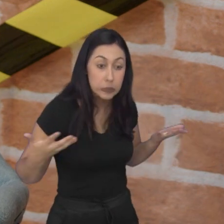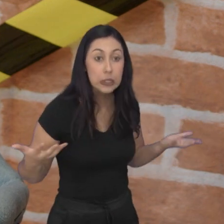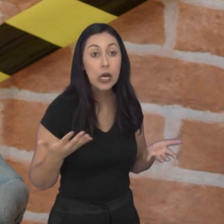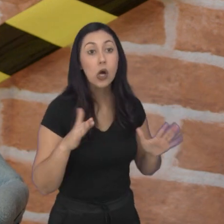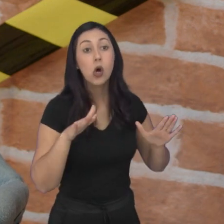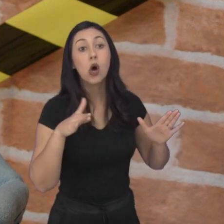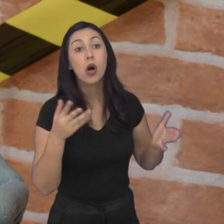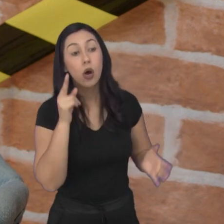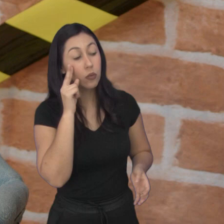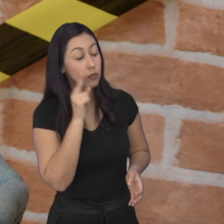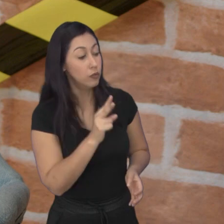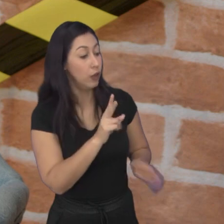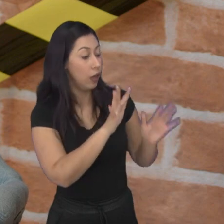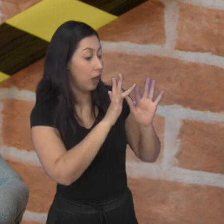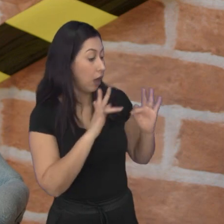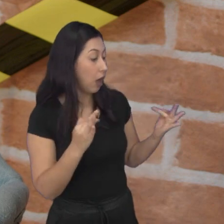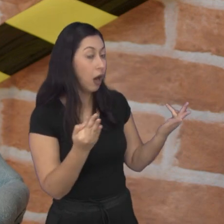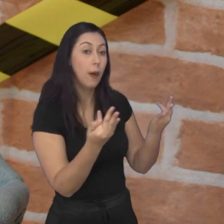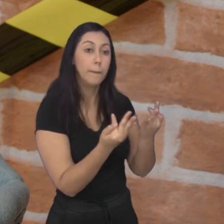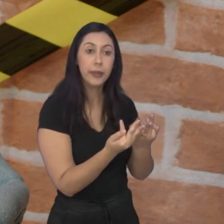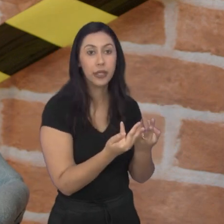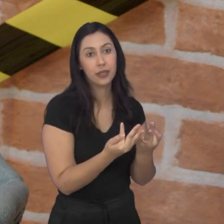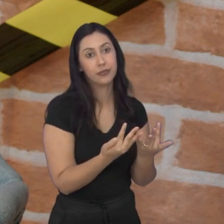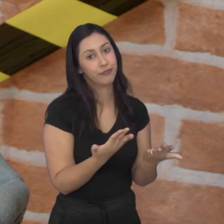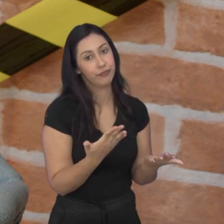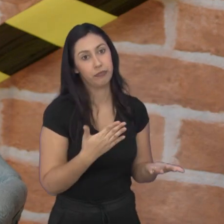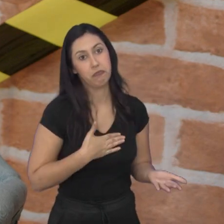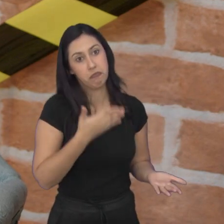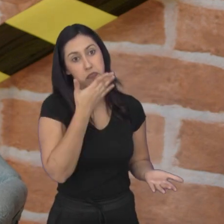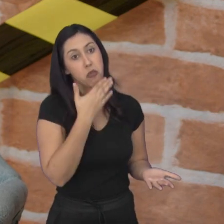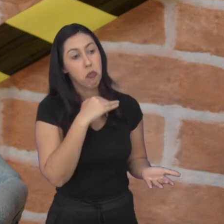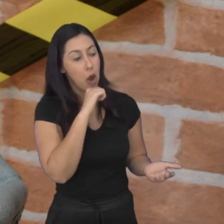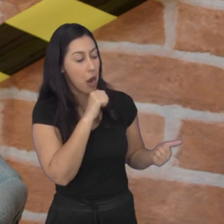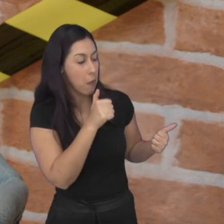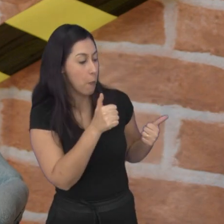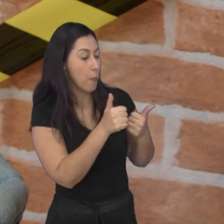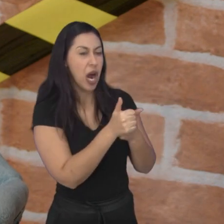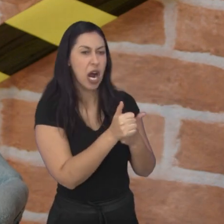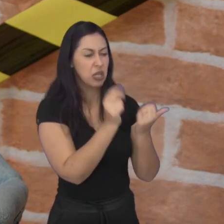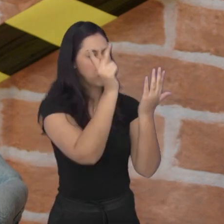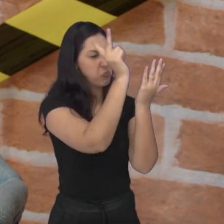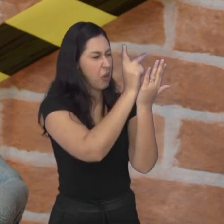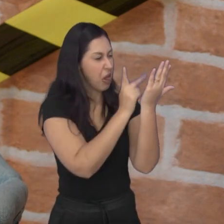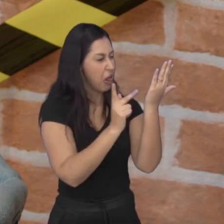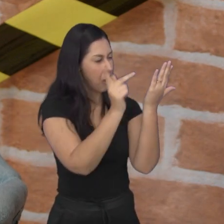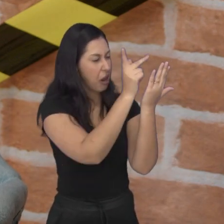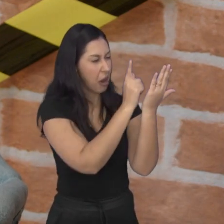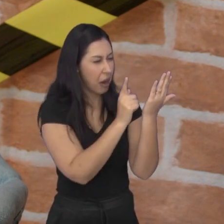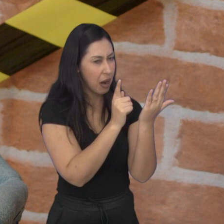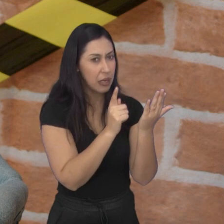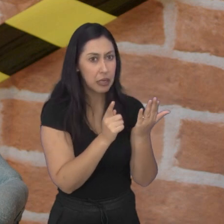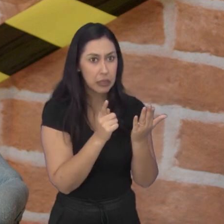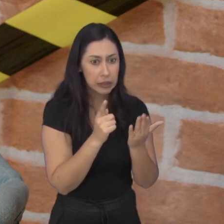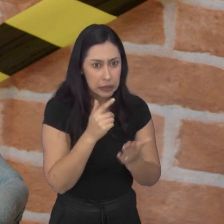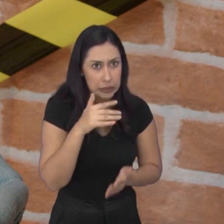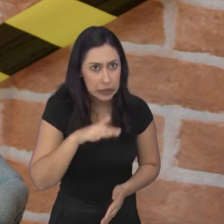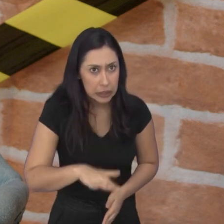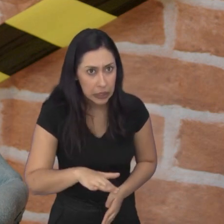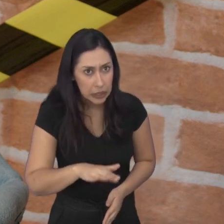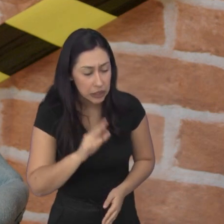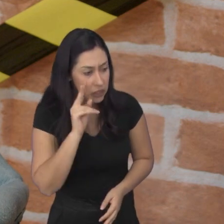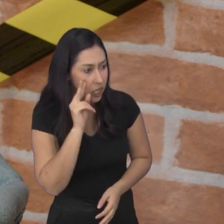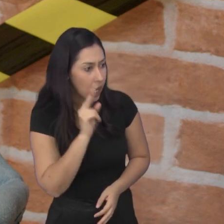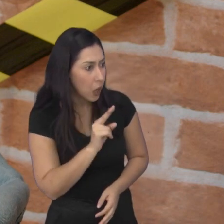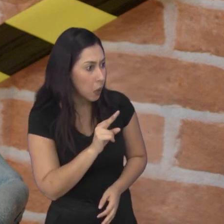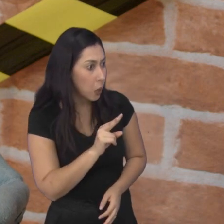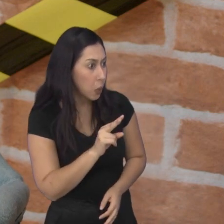incentivo quando você vê alguém da sua família, alguém que estava muito próximo a mim, que morava na mesma casa que eu, como meu pai, desenhando pra caramba, e você como criança, assim,